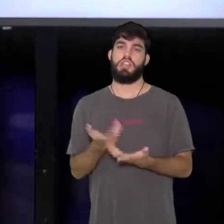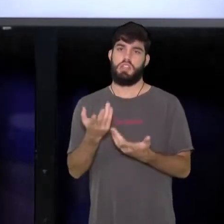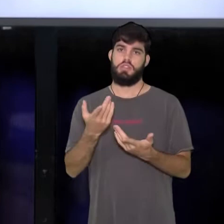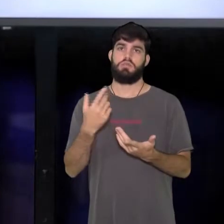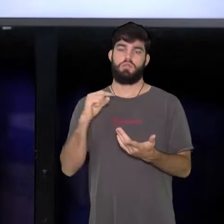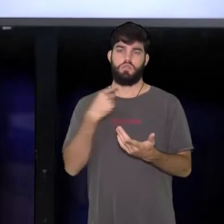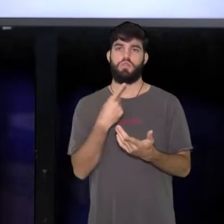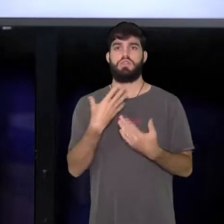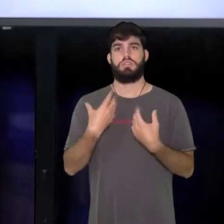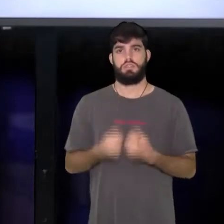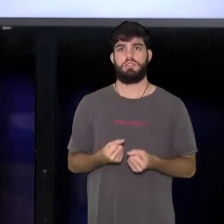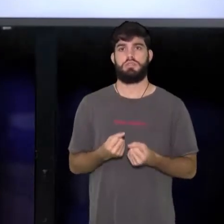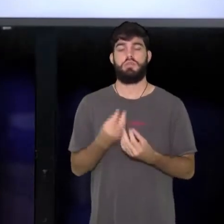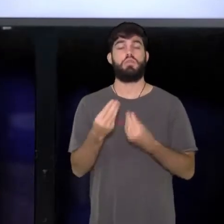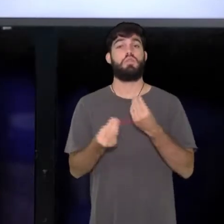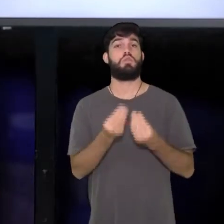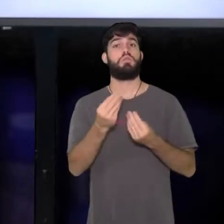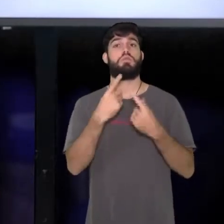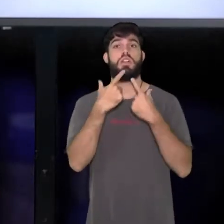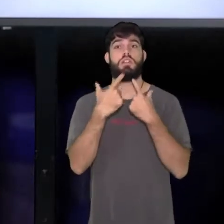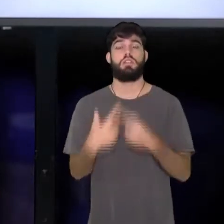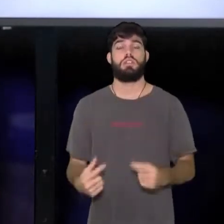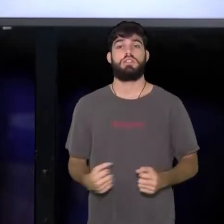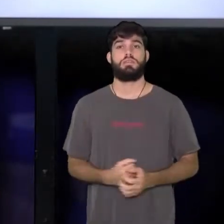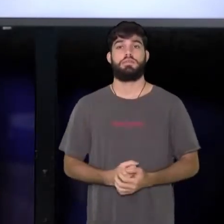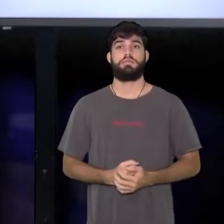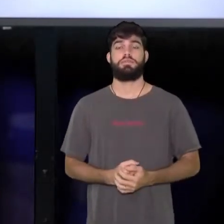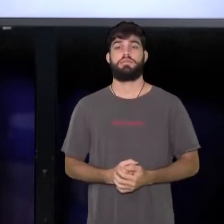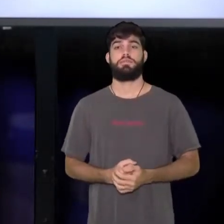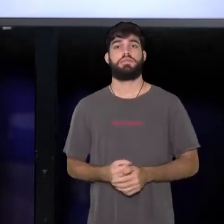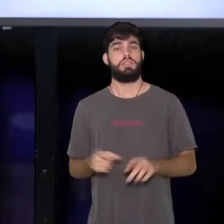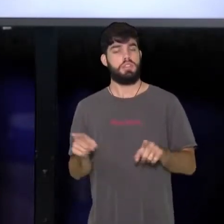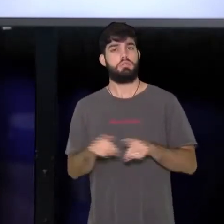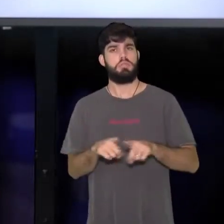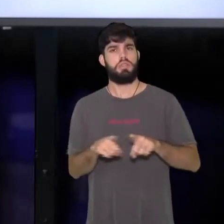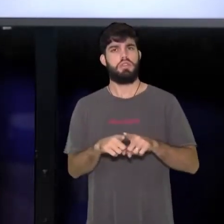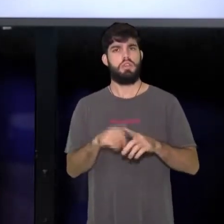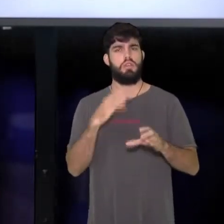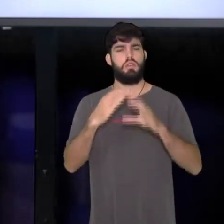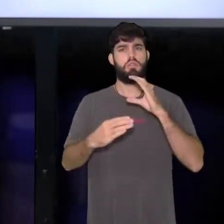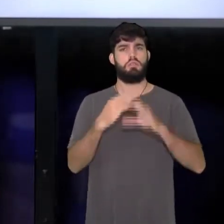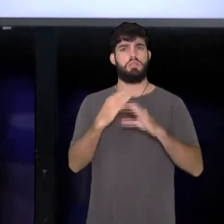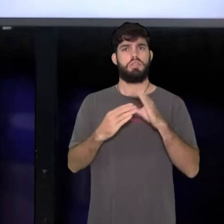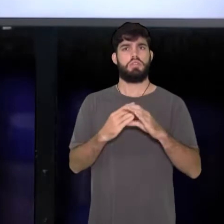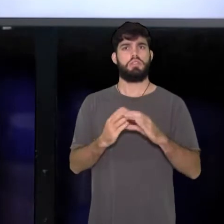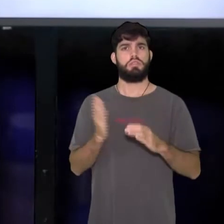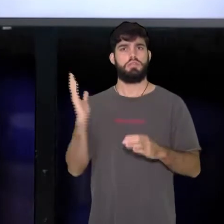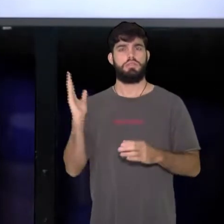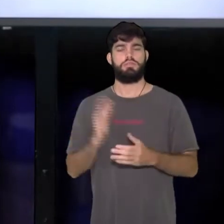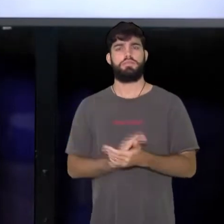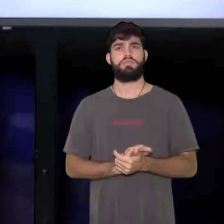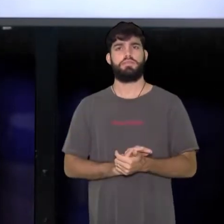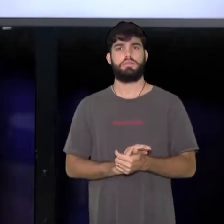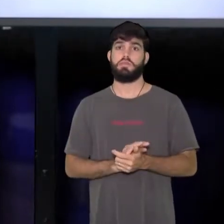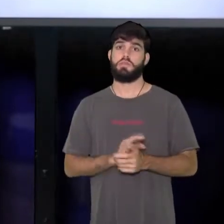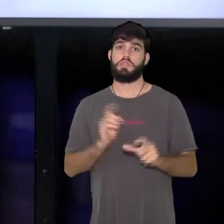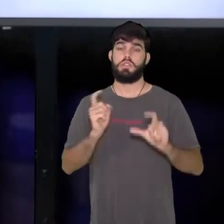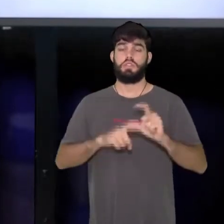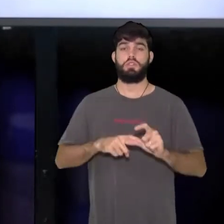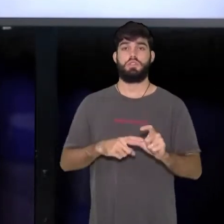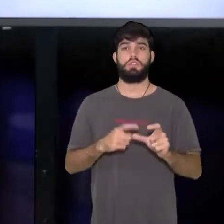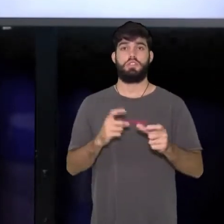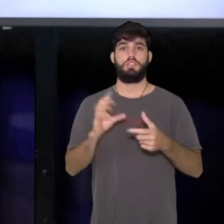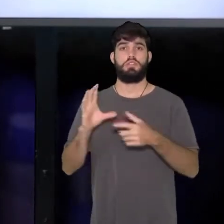tá? Há comunicação também nesse sinal, que dependendo do contexto, dependendo